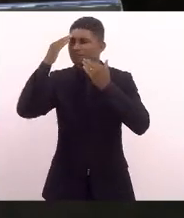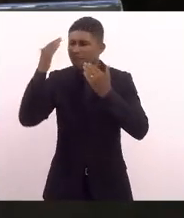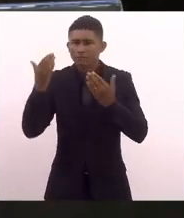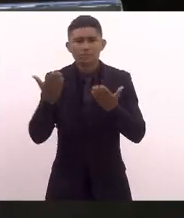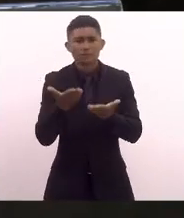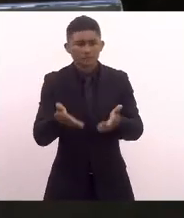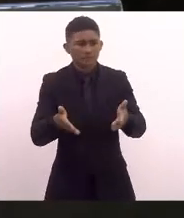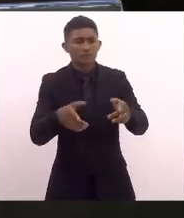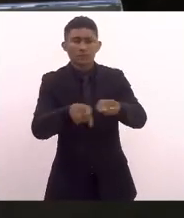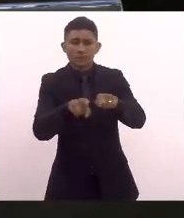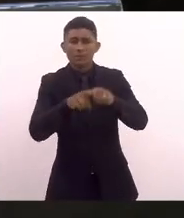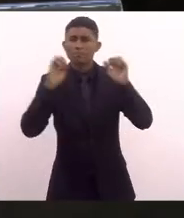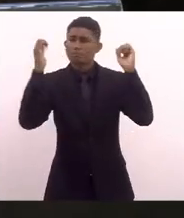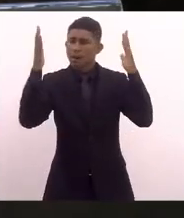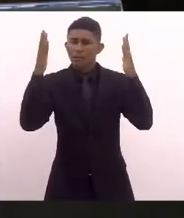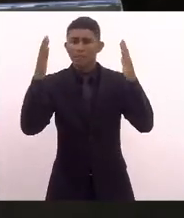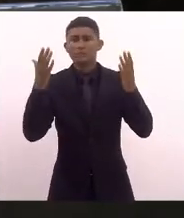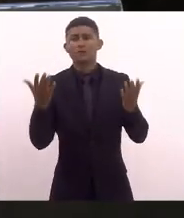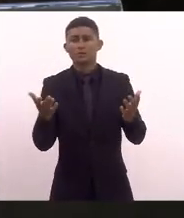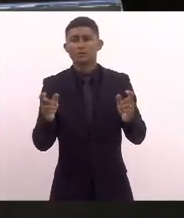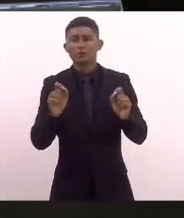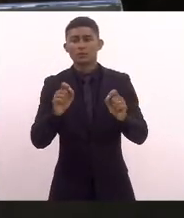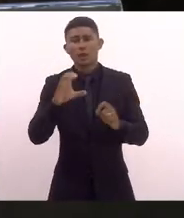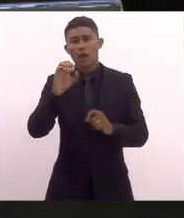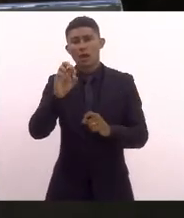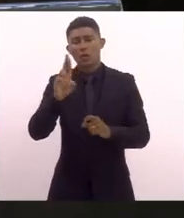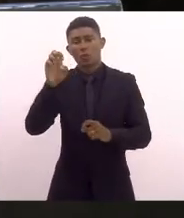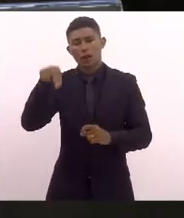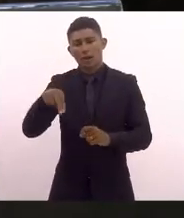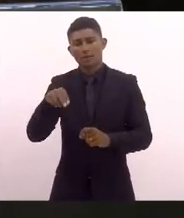parabenizo toda a minha plenária do Corém RJ,